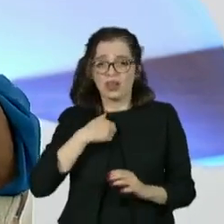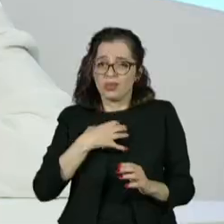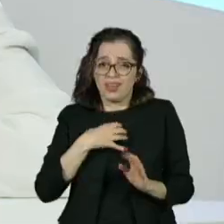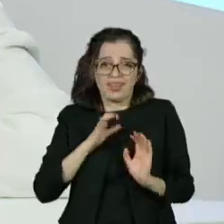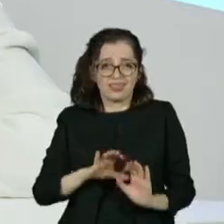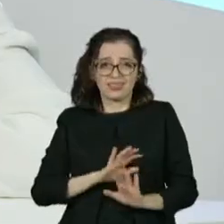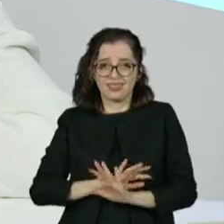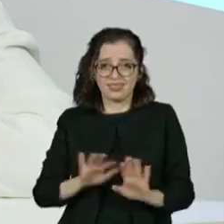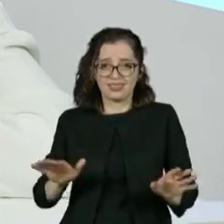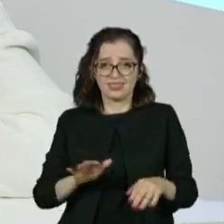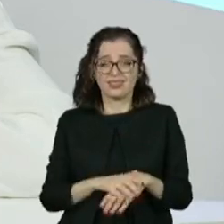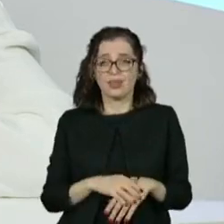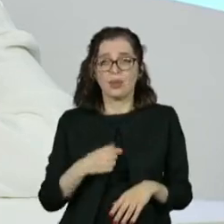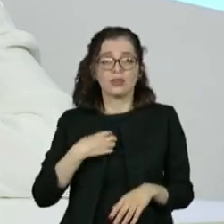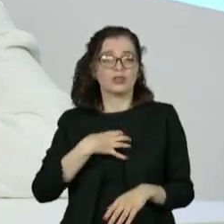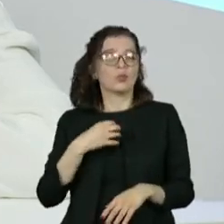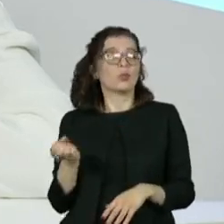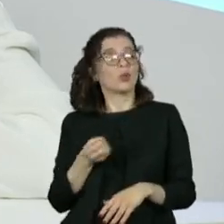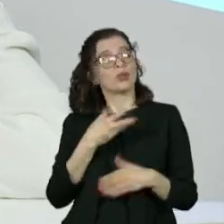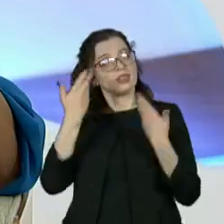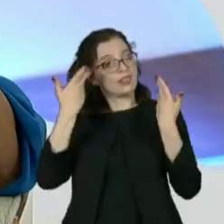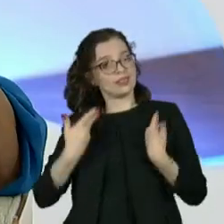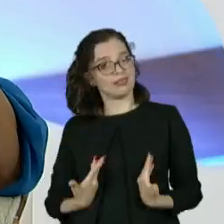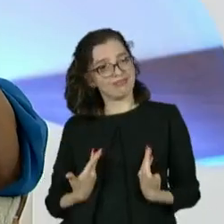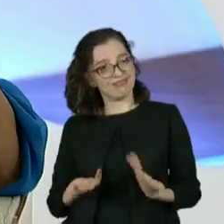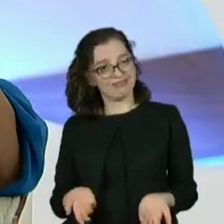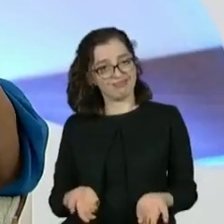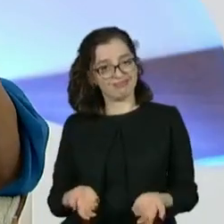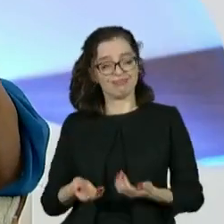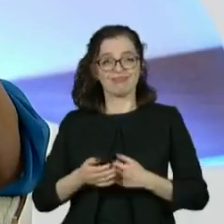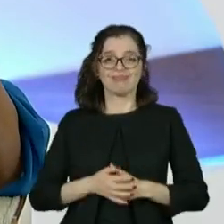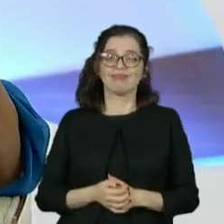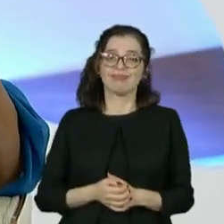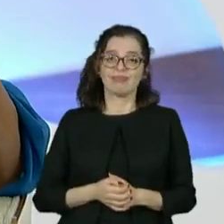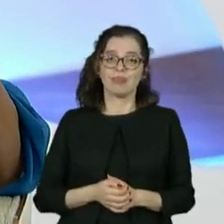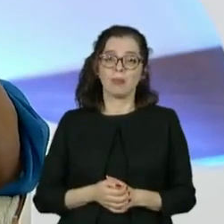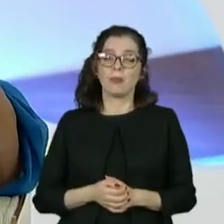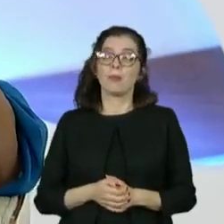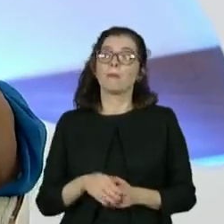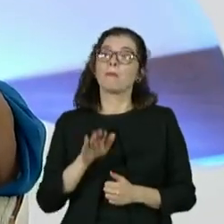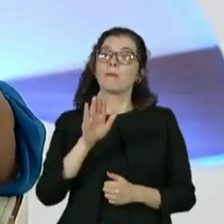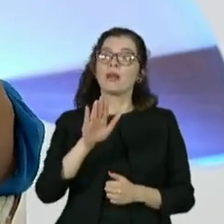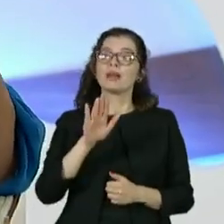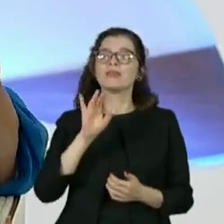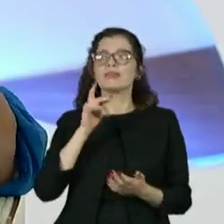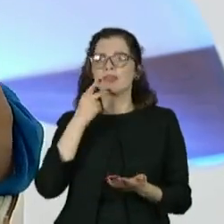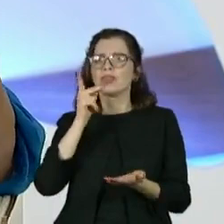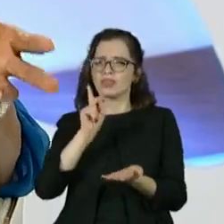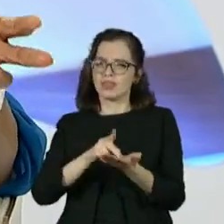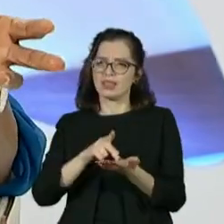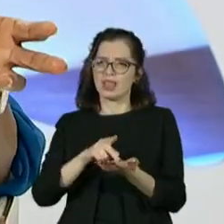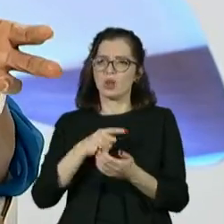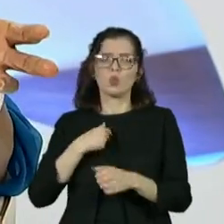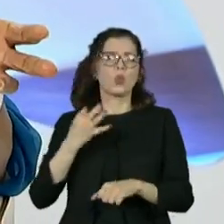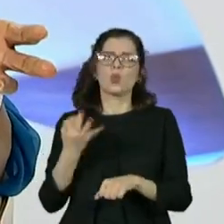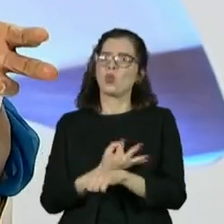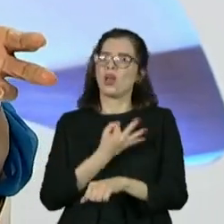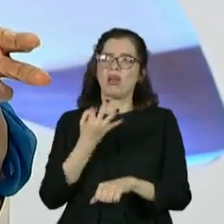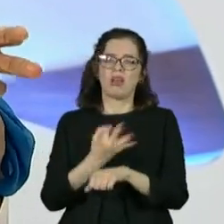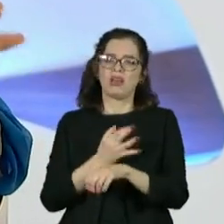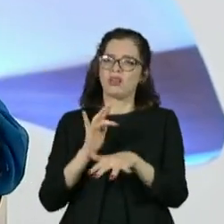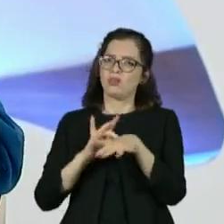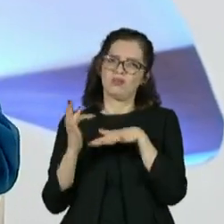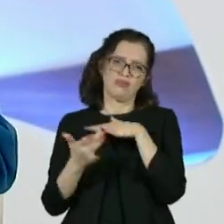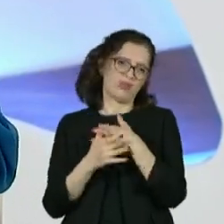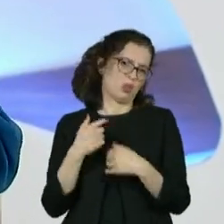contemporânea, mas eu não aguento isso. A verdade é que, assim, para mim não dá.